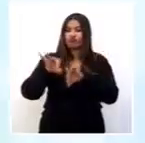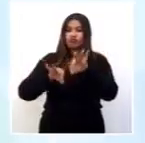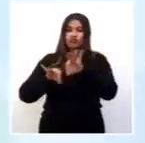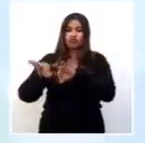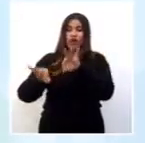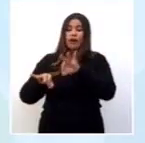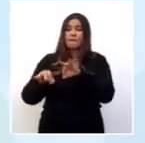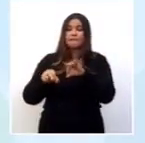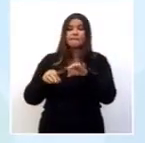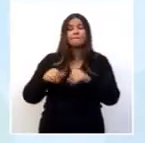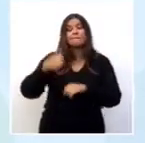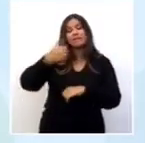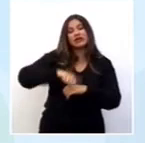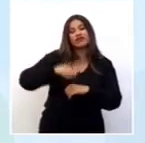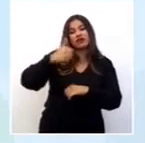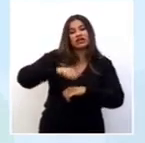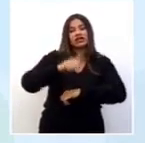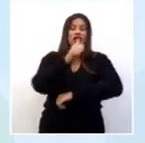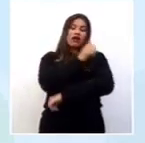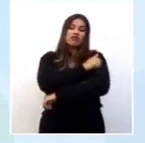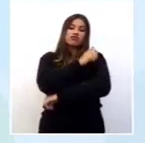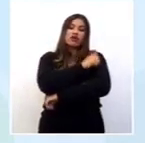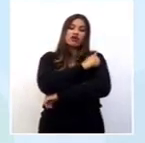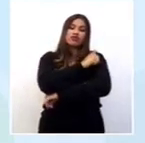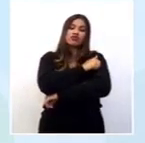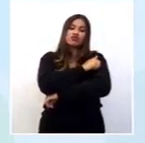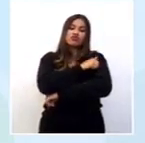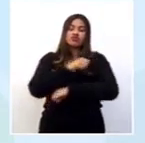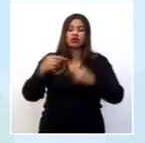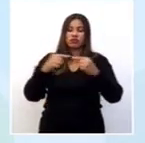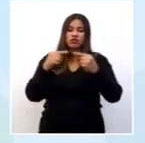os estudantes nesse momento de aulas mediadas por